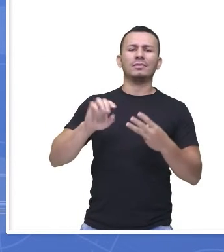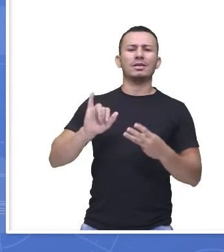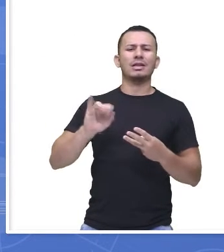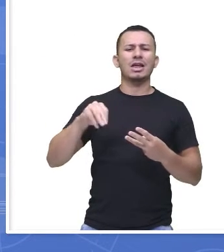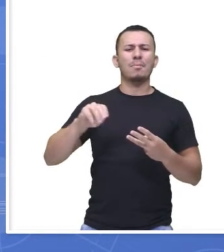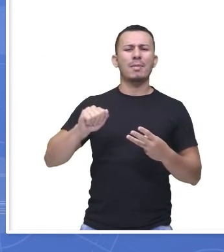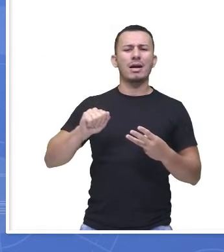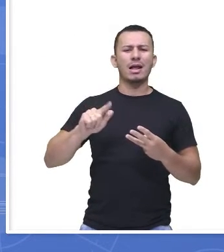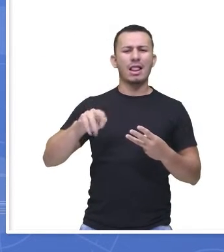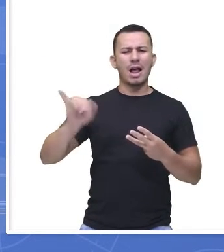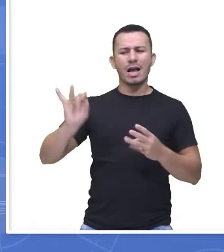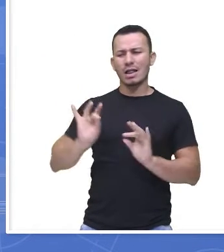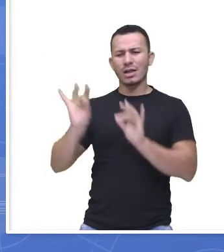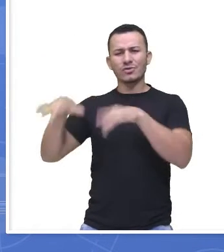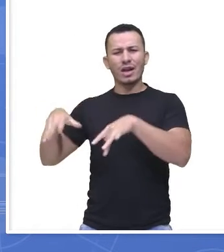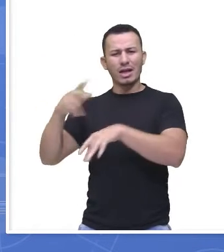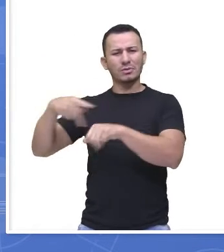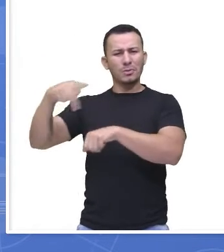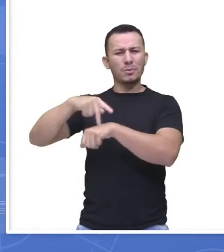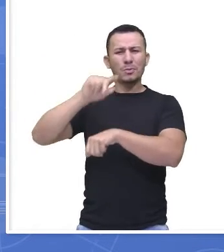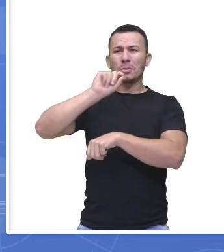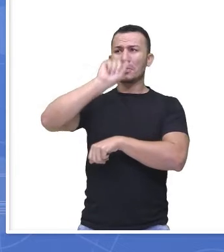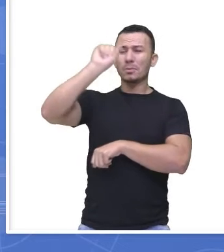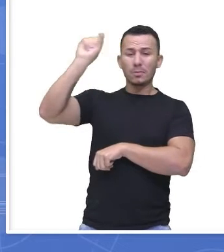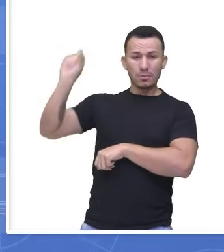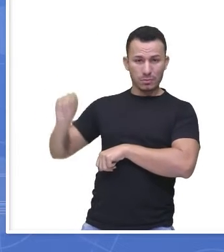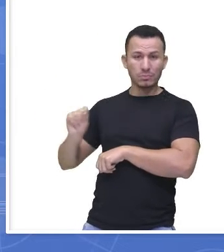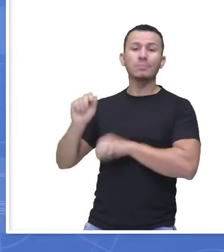da Austrália. Então, vejam lá.